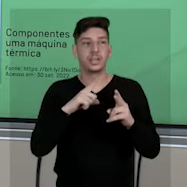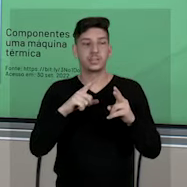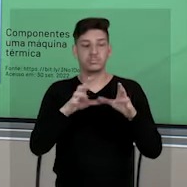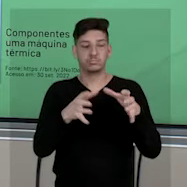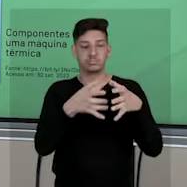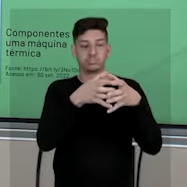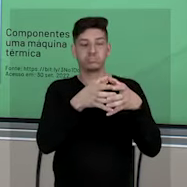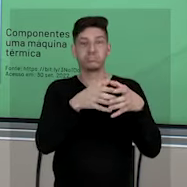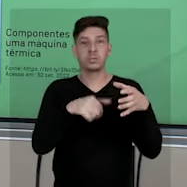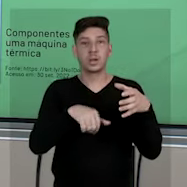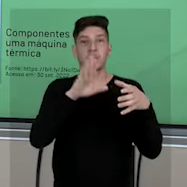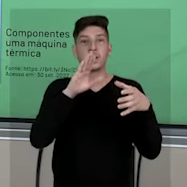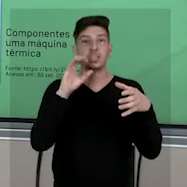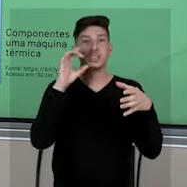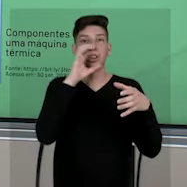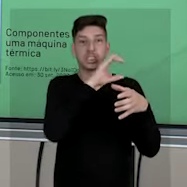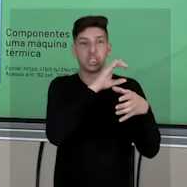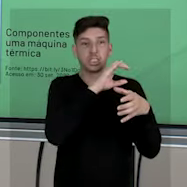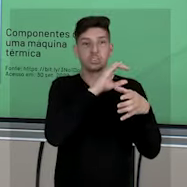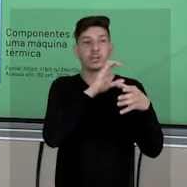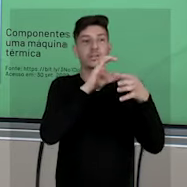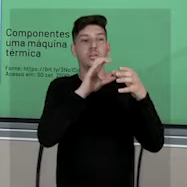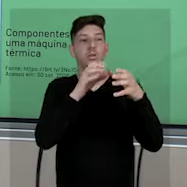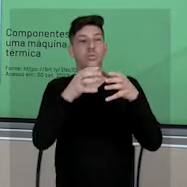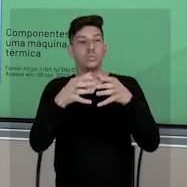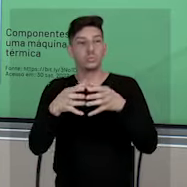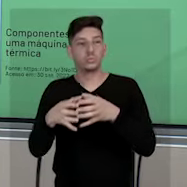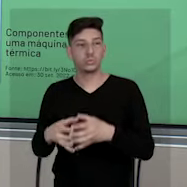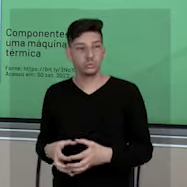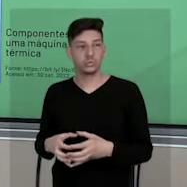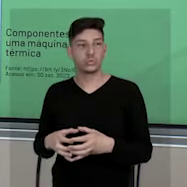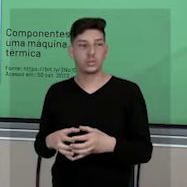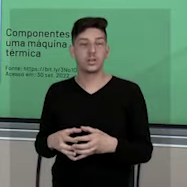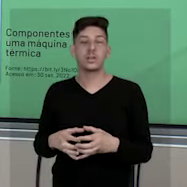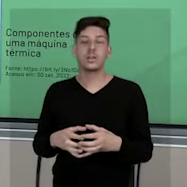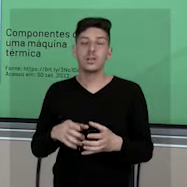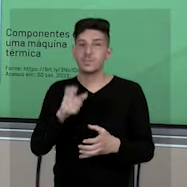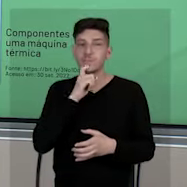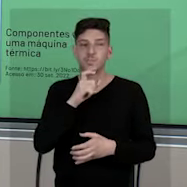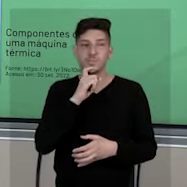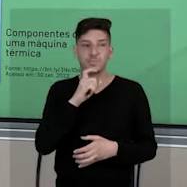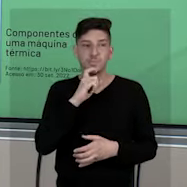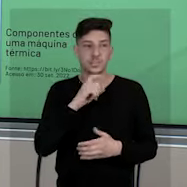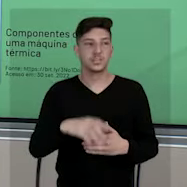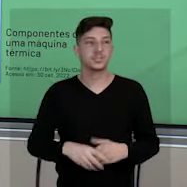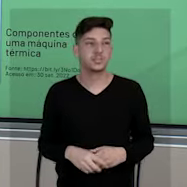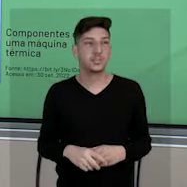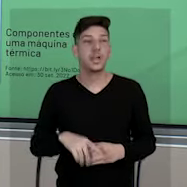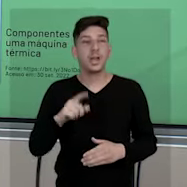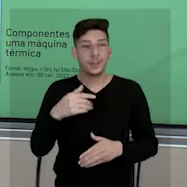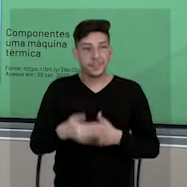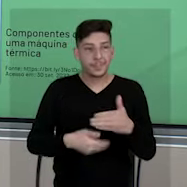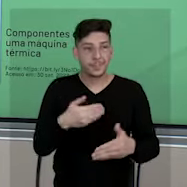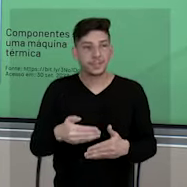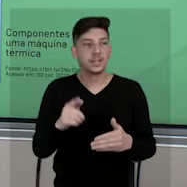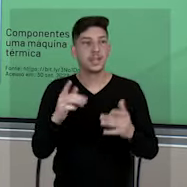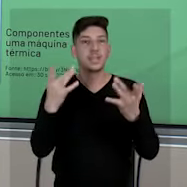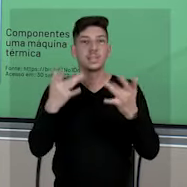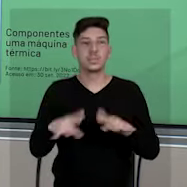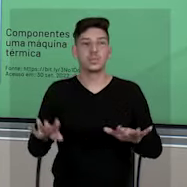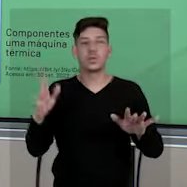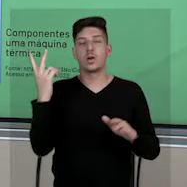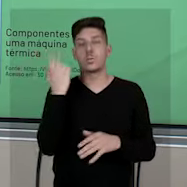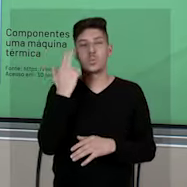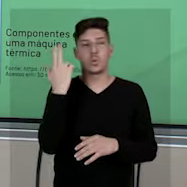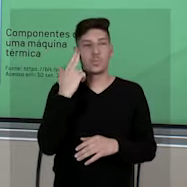mais aquecido para o corpo menos aquecido. E aí, esse processo aqui, que é natural, né, ele é intrínseco